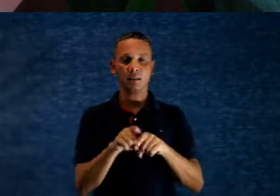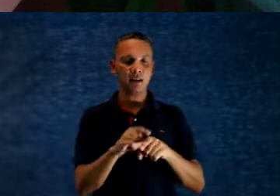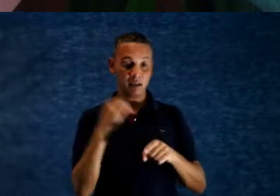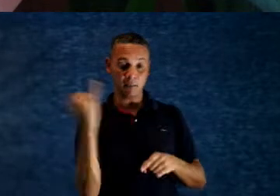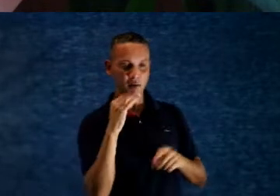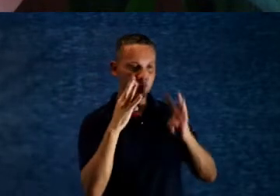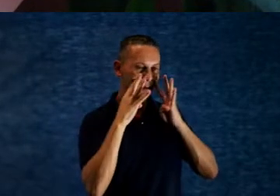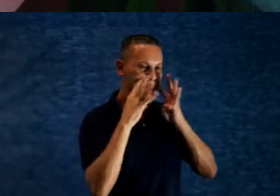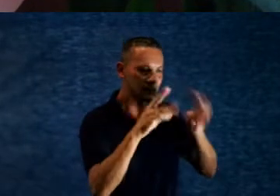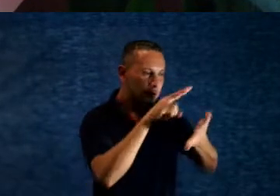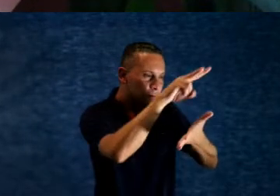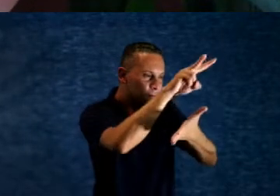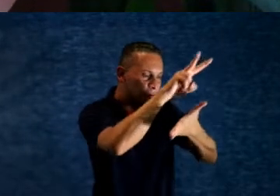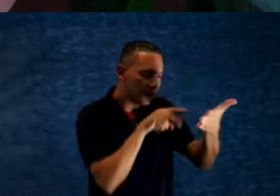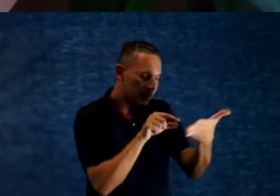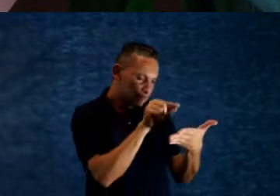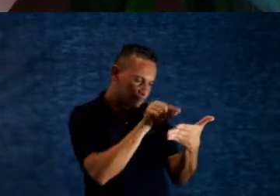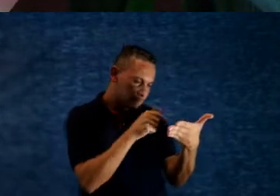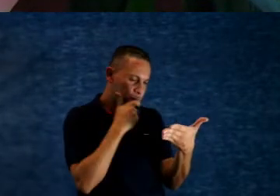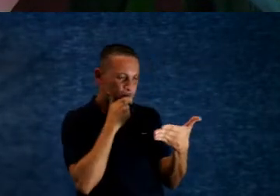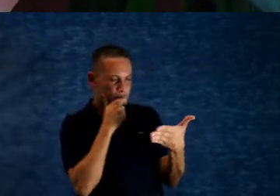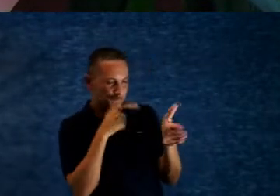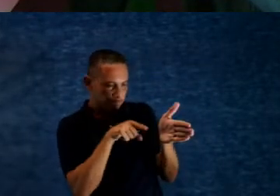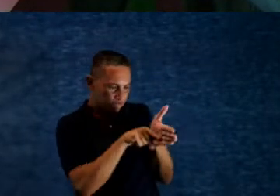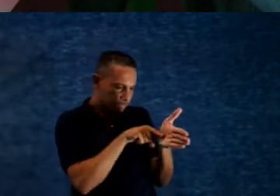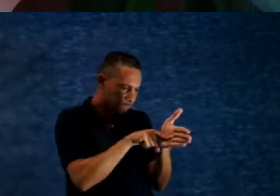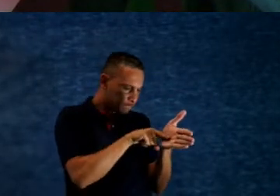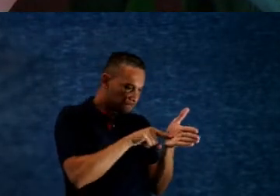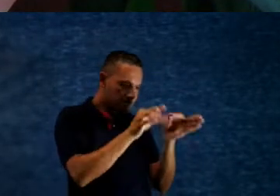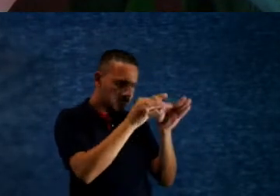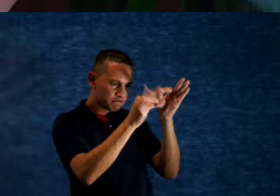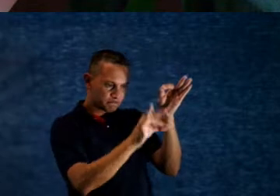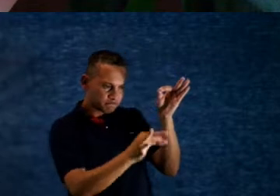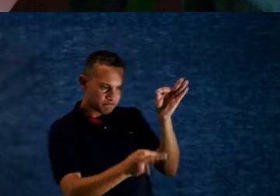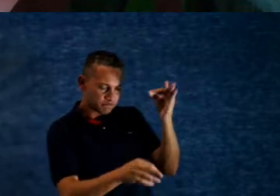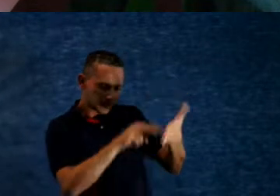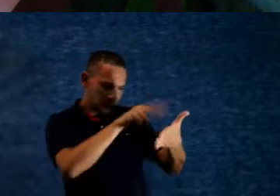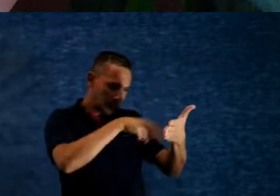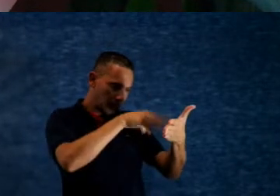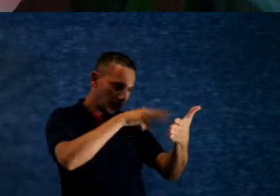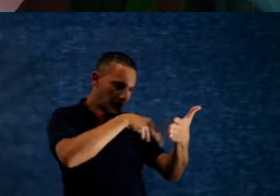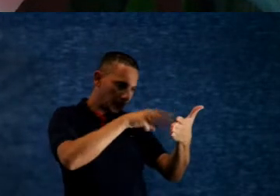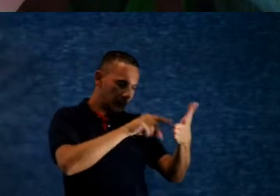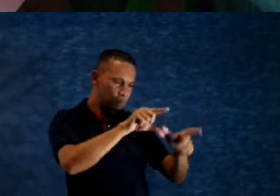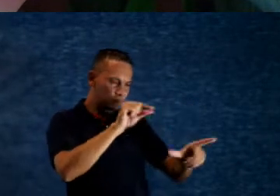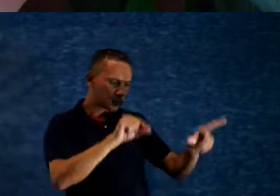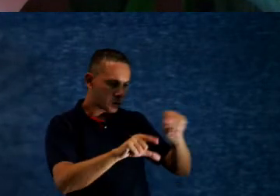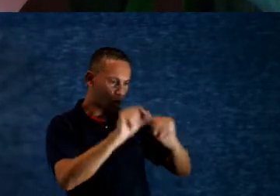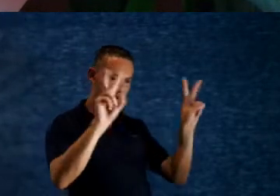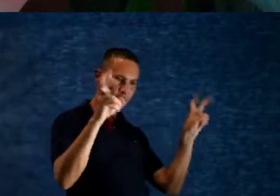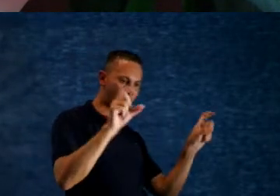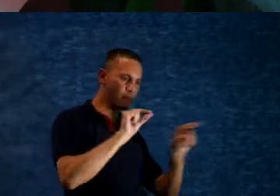leitura detalhista, dissecação dos textos, da nomenclatura, da escolha dos